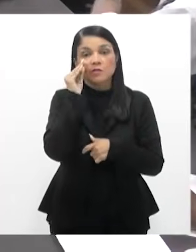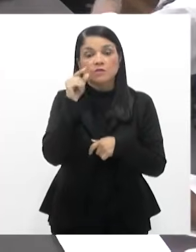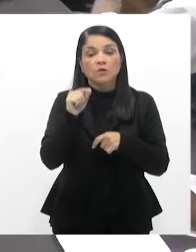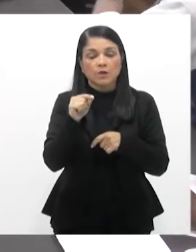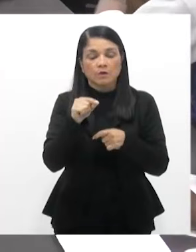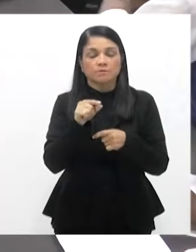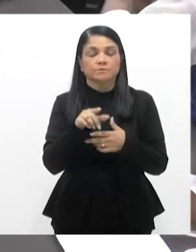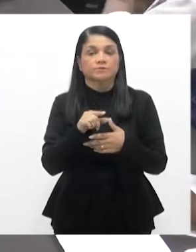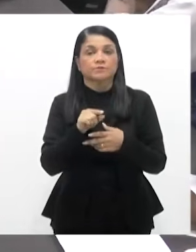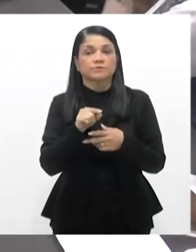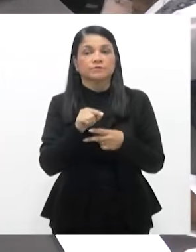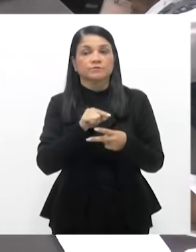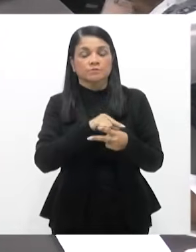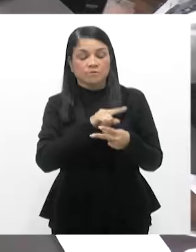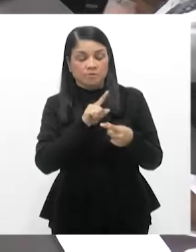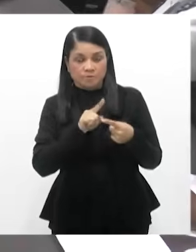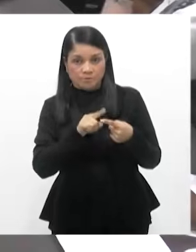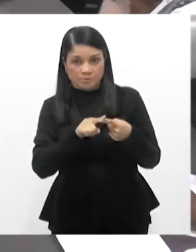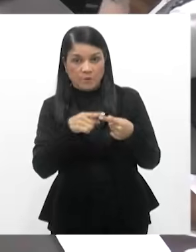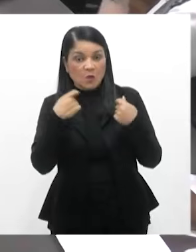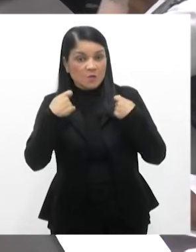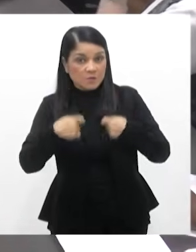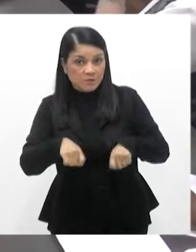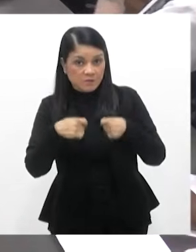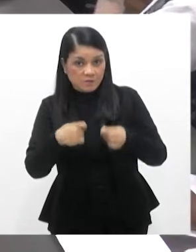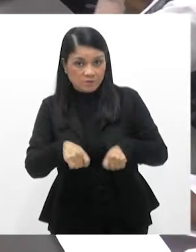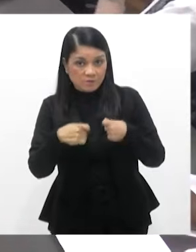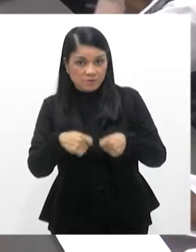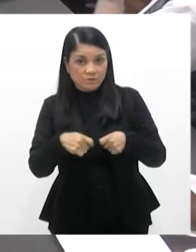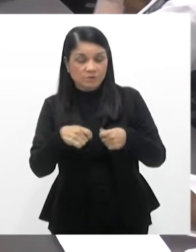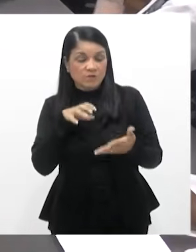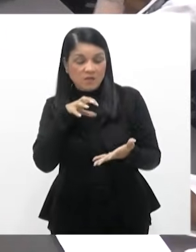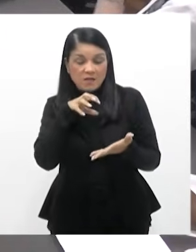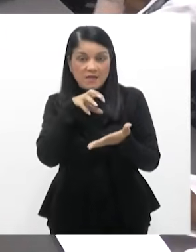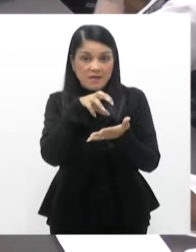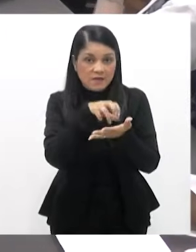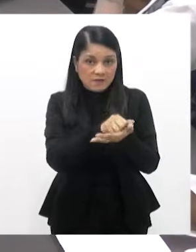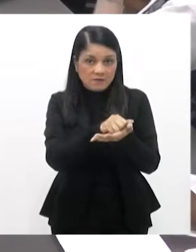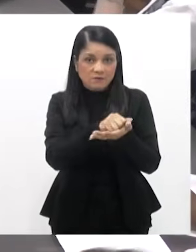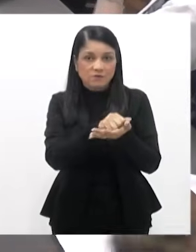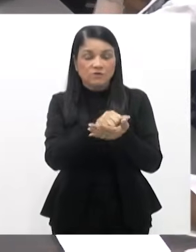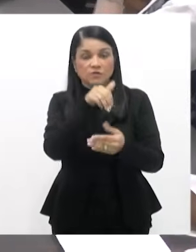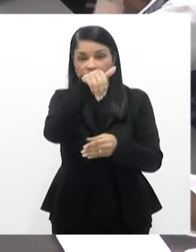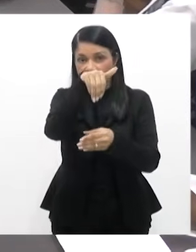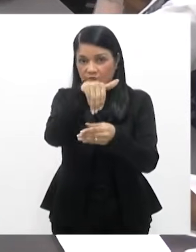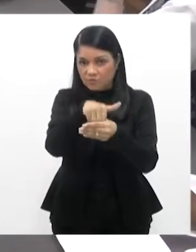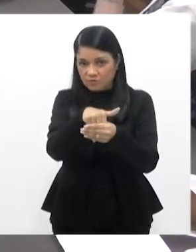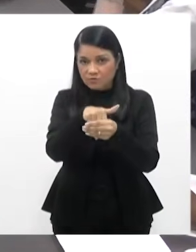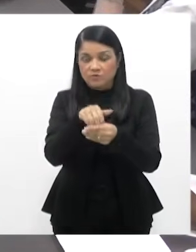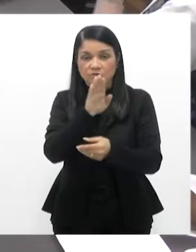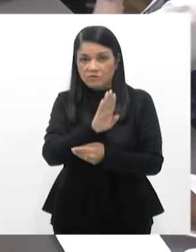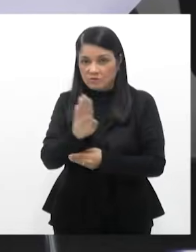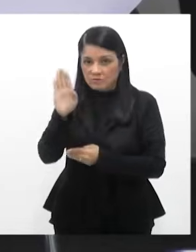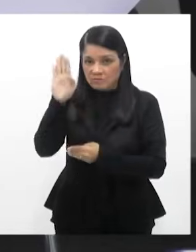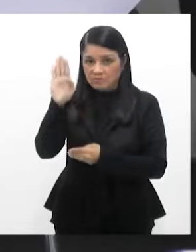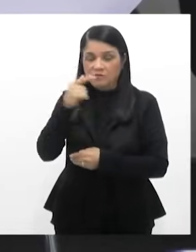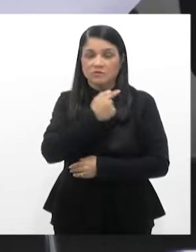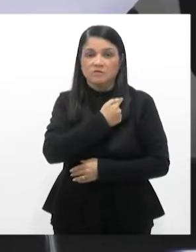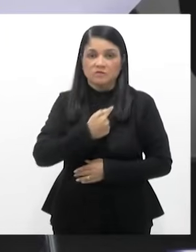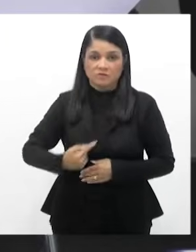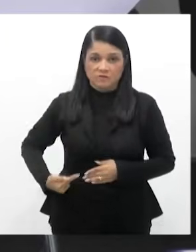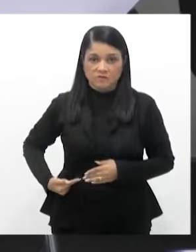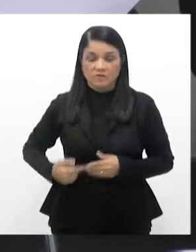2 pontos, e a necessidade de registro e votação dos candidatos a